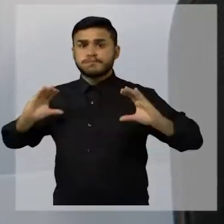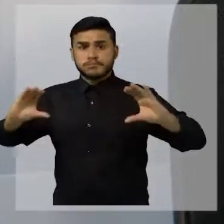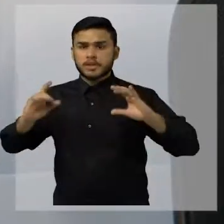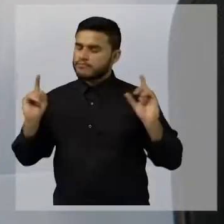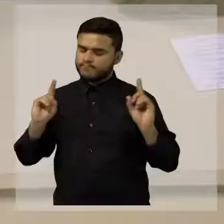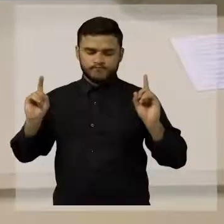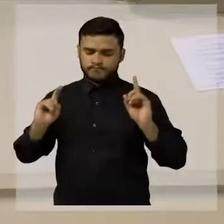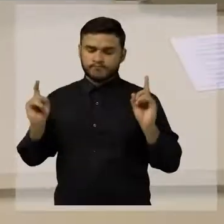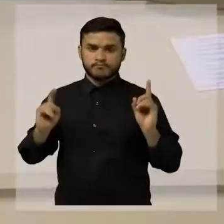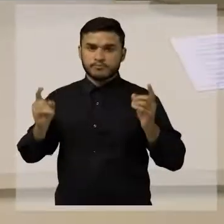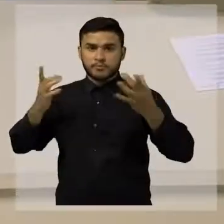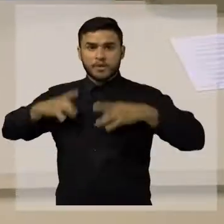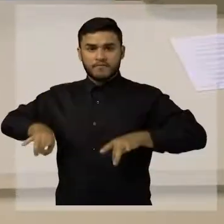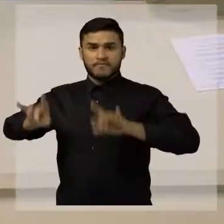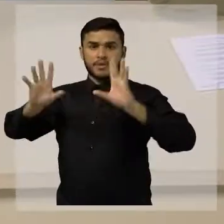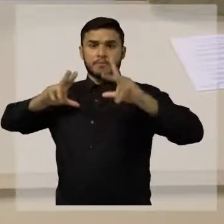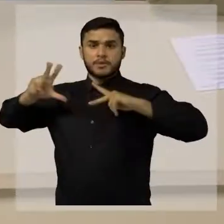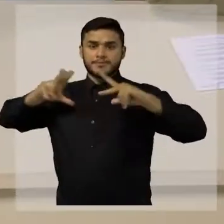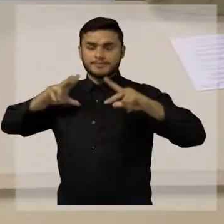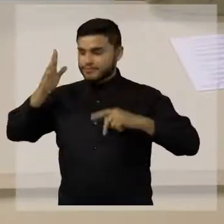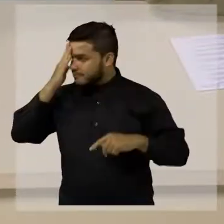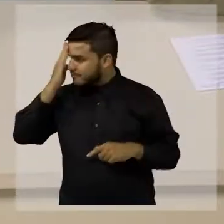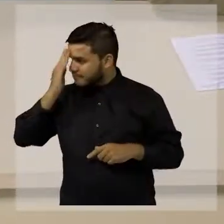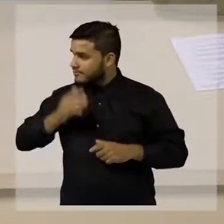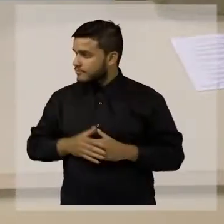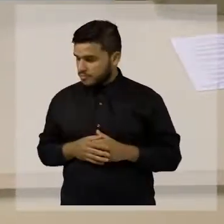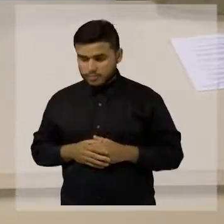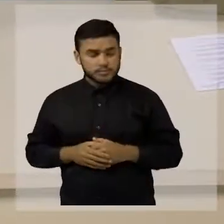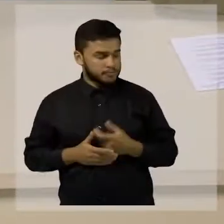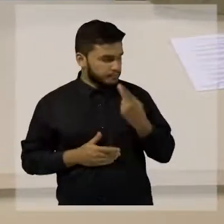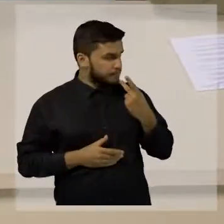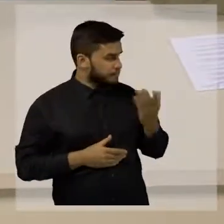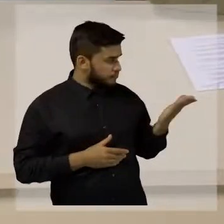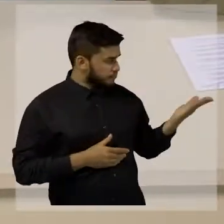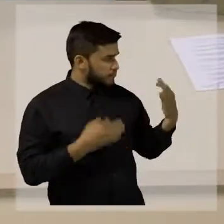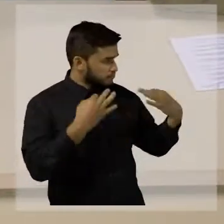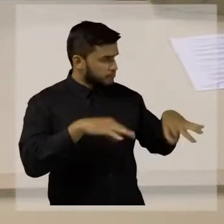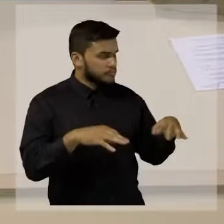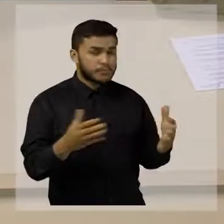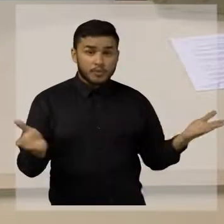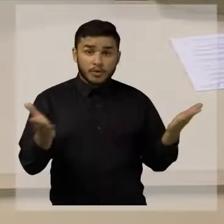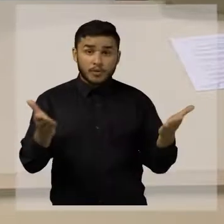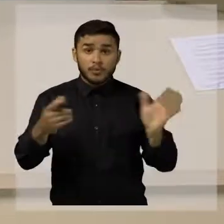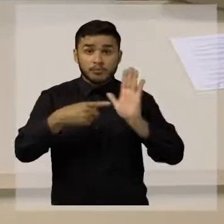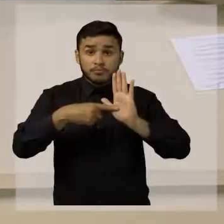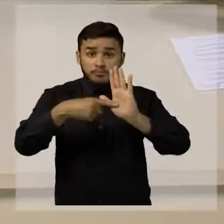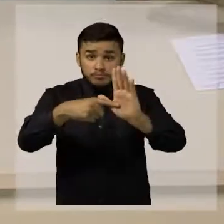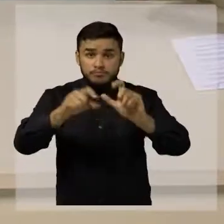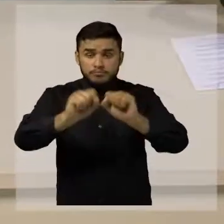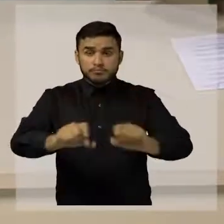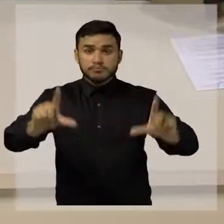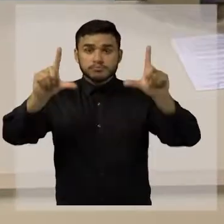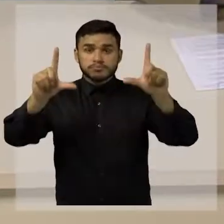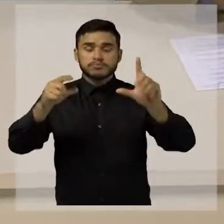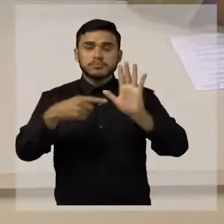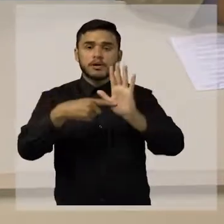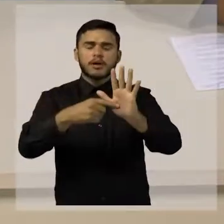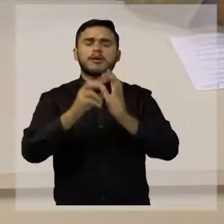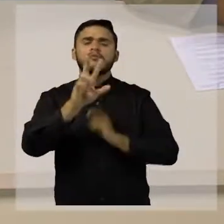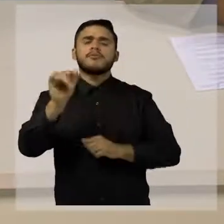interessante. Antes de passarmos por esse tema, nós vamos exibir agora uma reportagem, uma